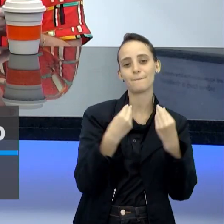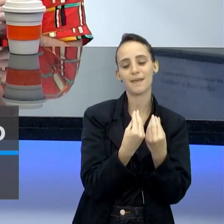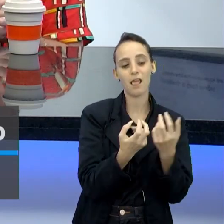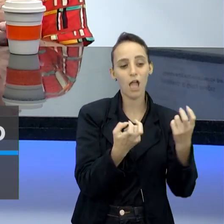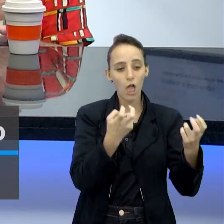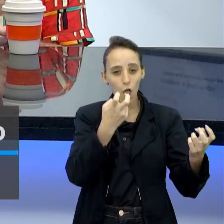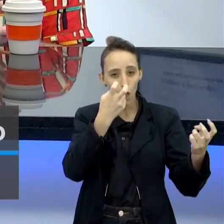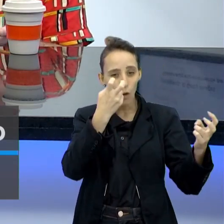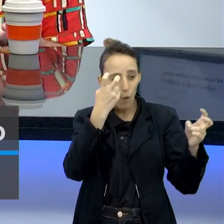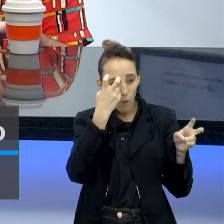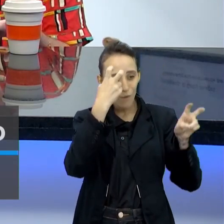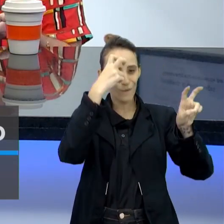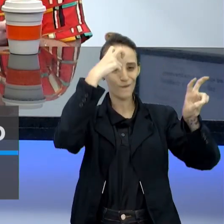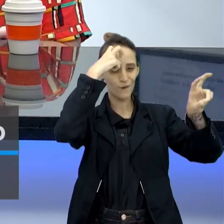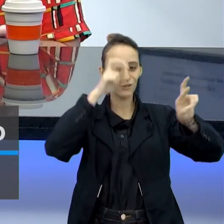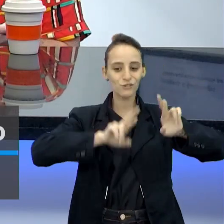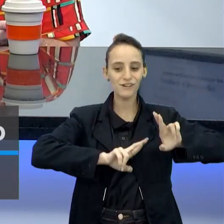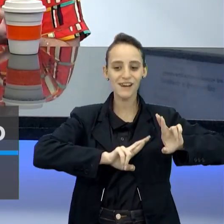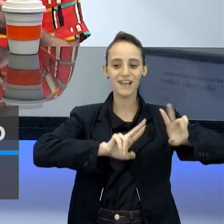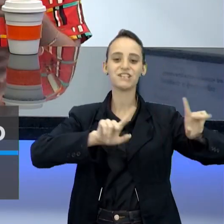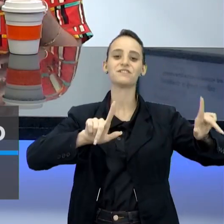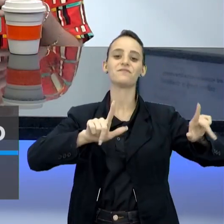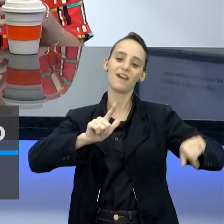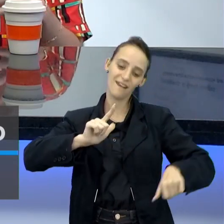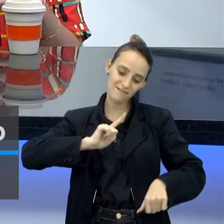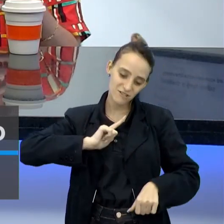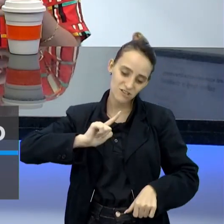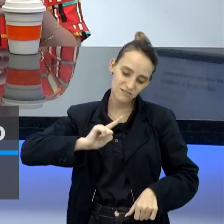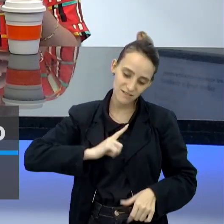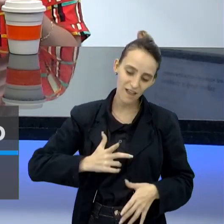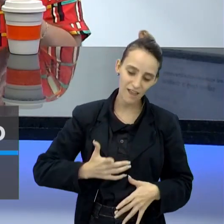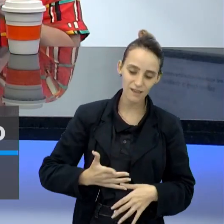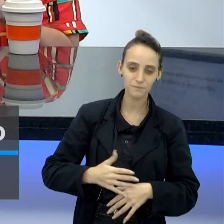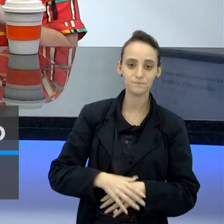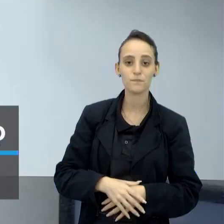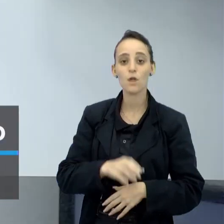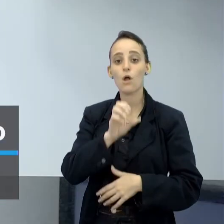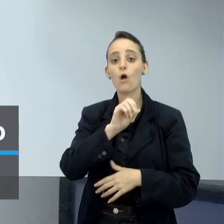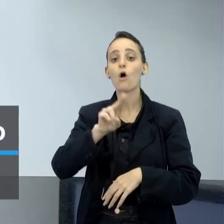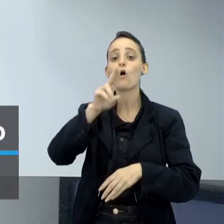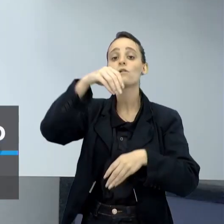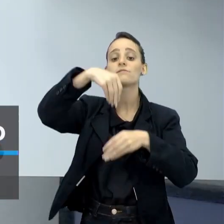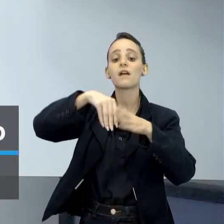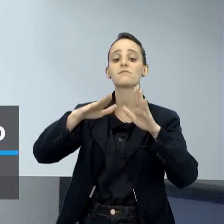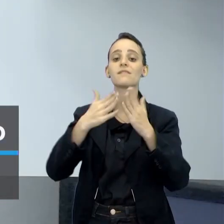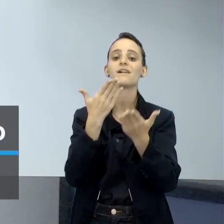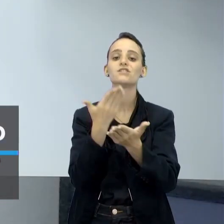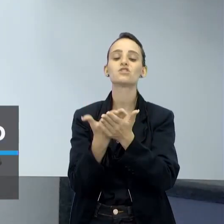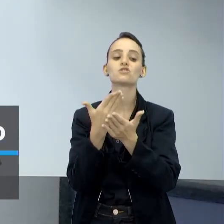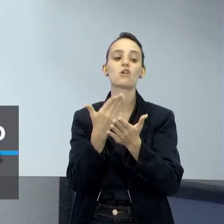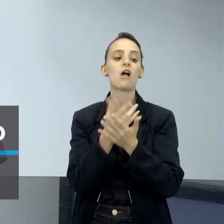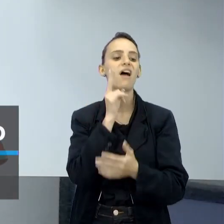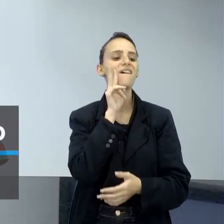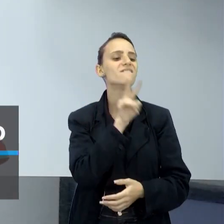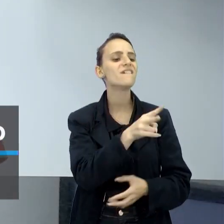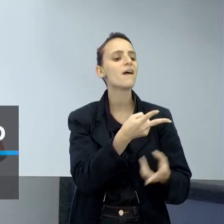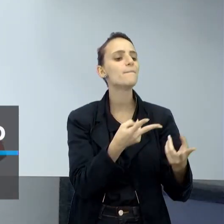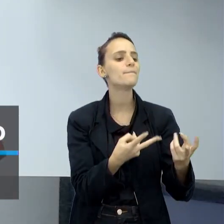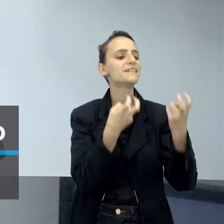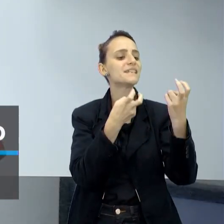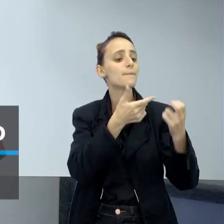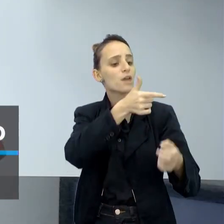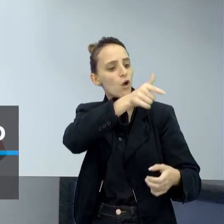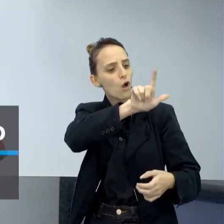né, dentro da nossa unidade escolar. A gente começa a perceber o outro, quando a gente se propõe a essa